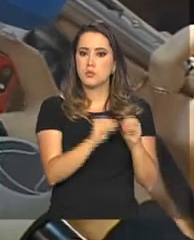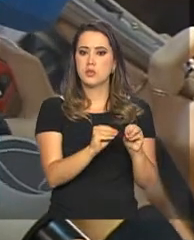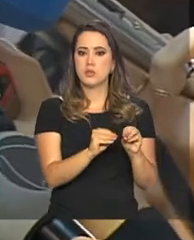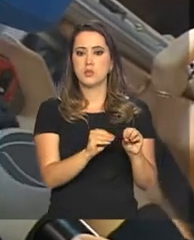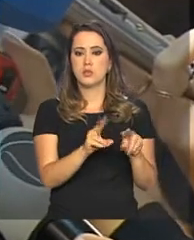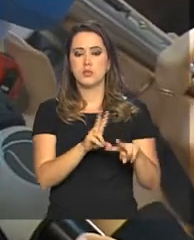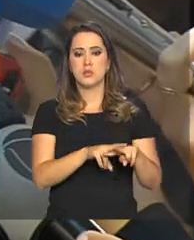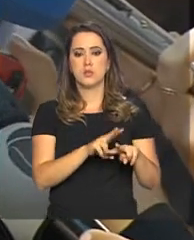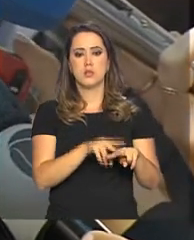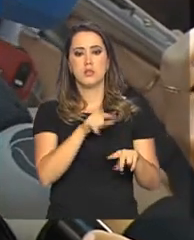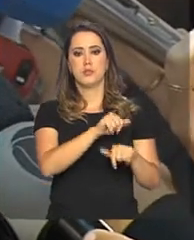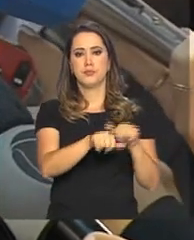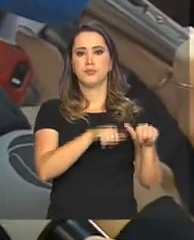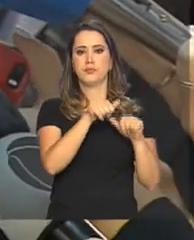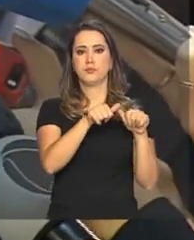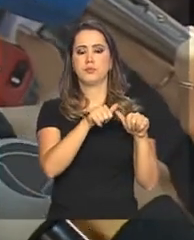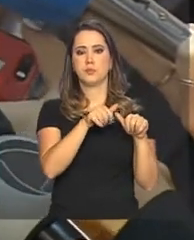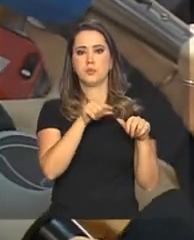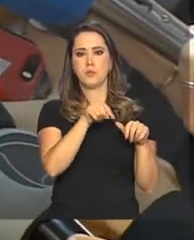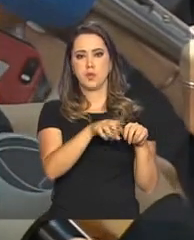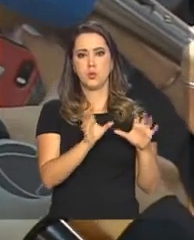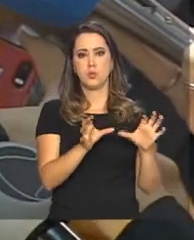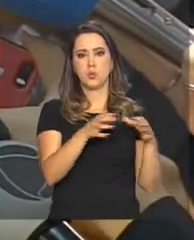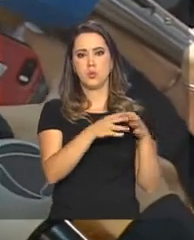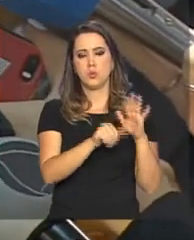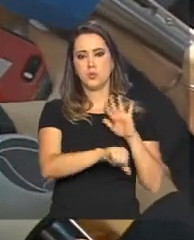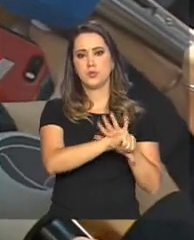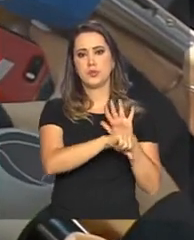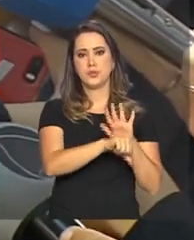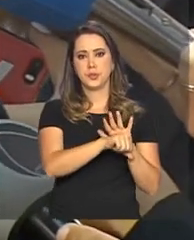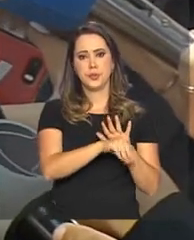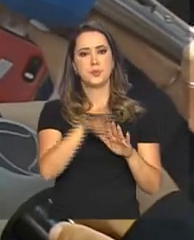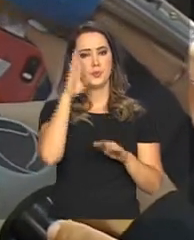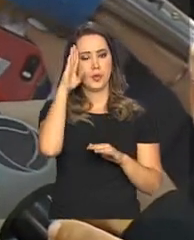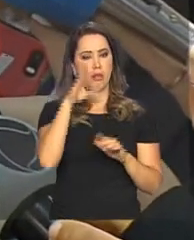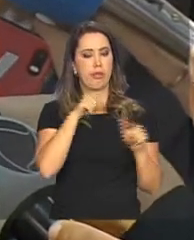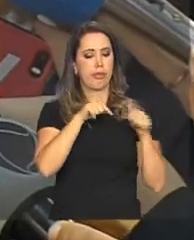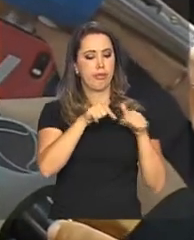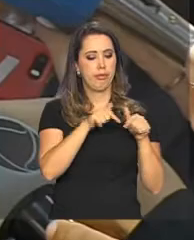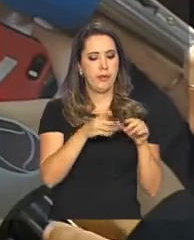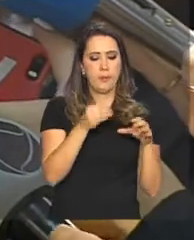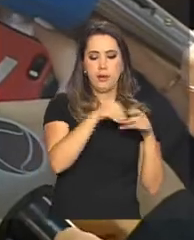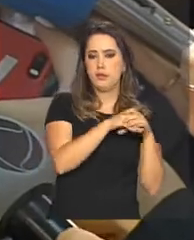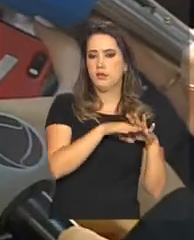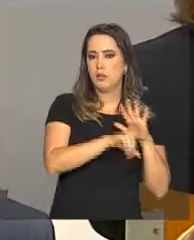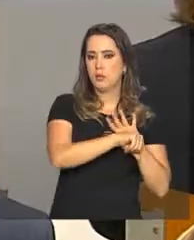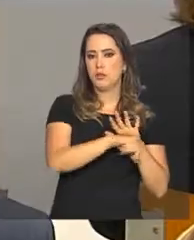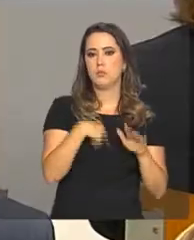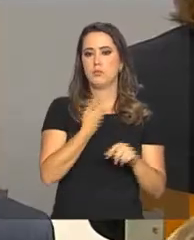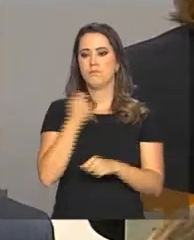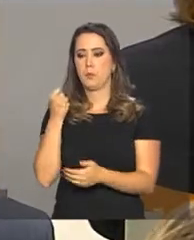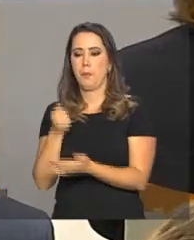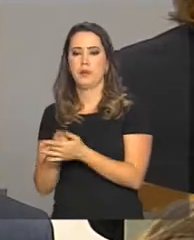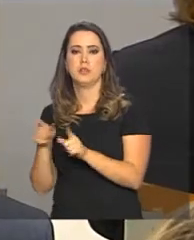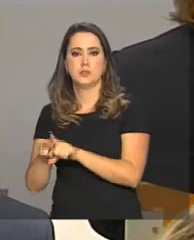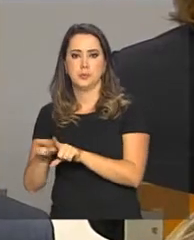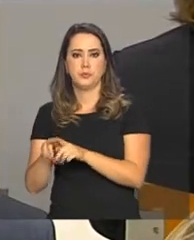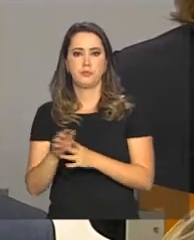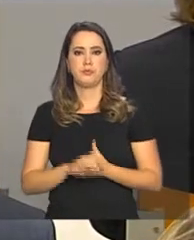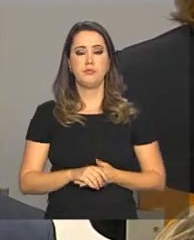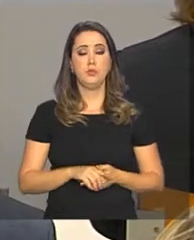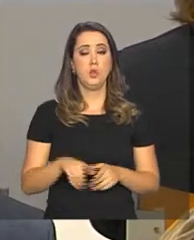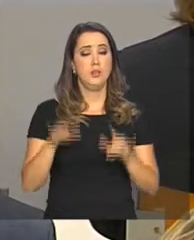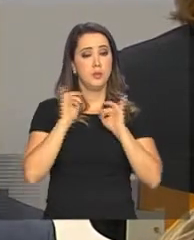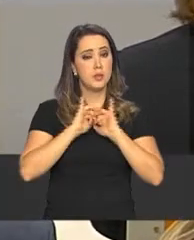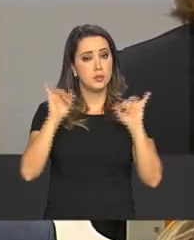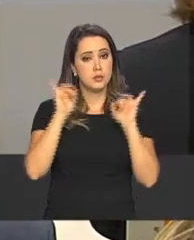jornal e eles se tornem reféns das facções soldados das facções nós estamos financiando também foi anunciado a destinação